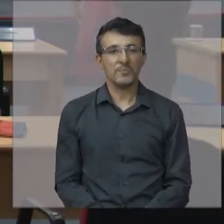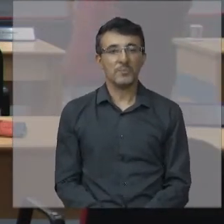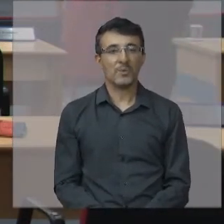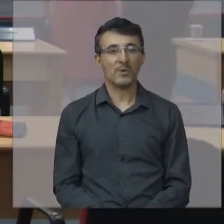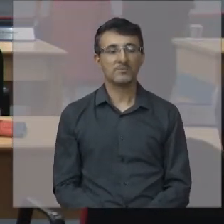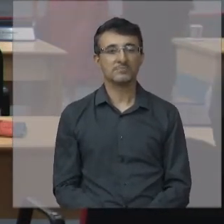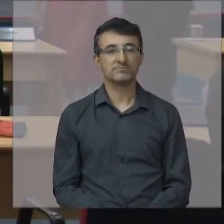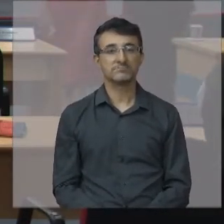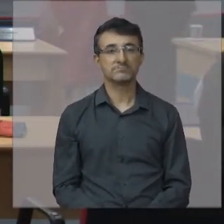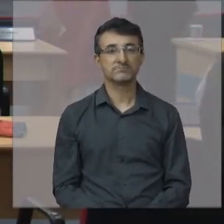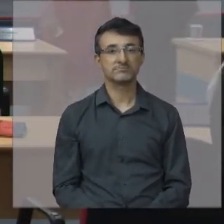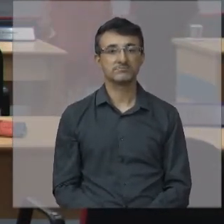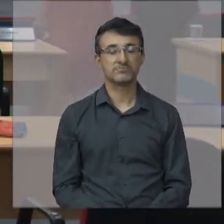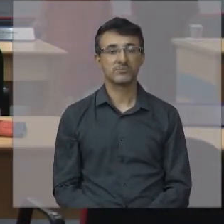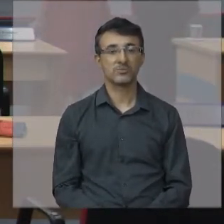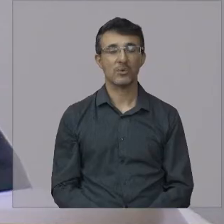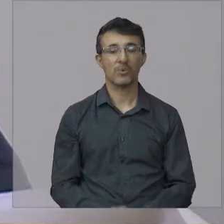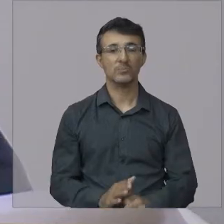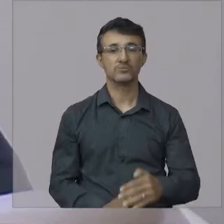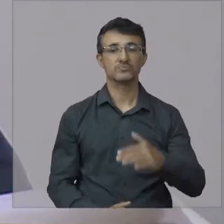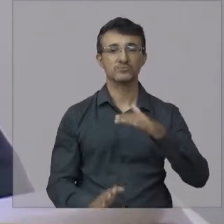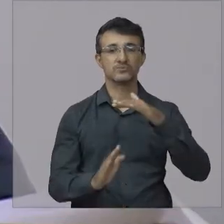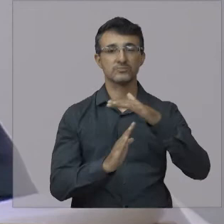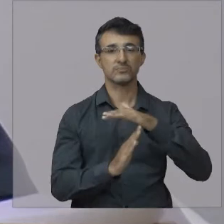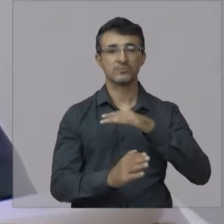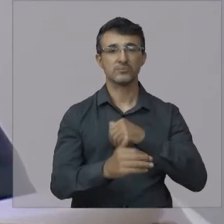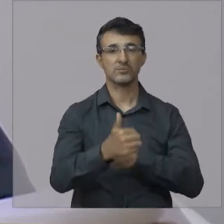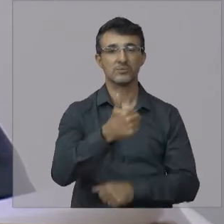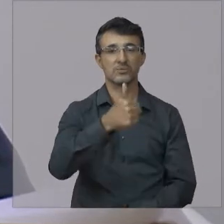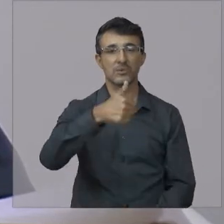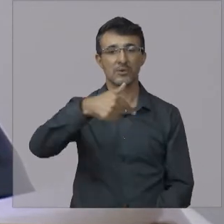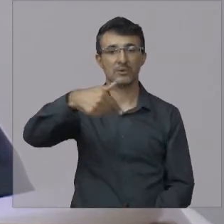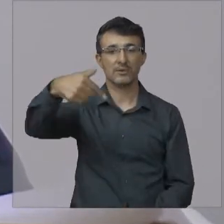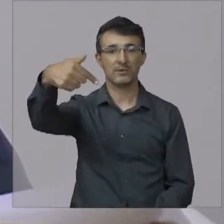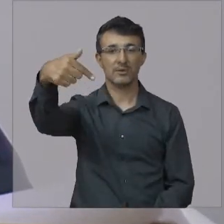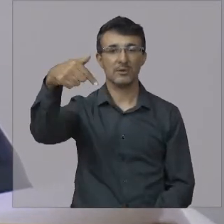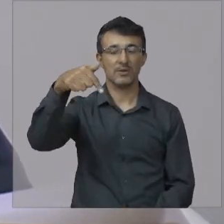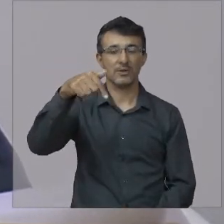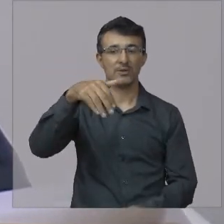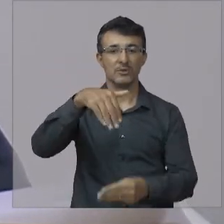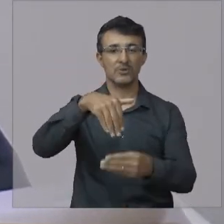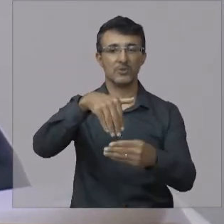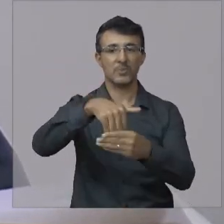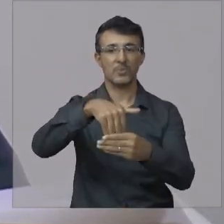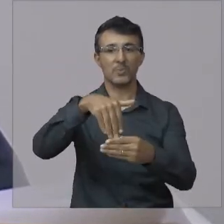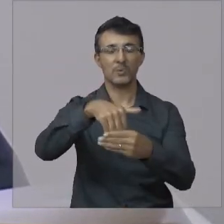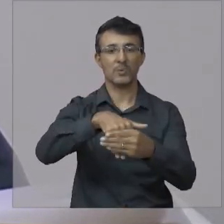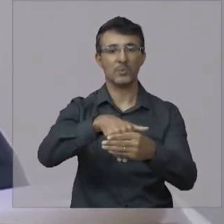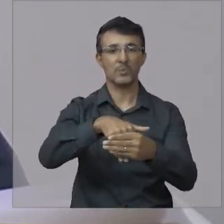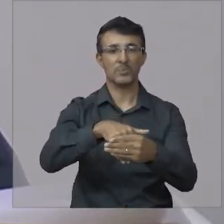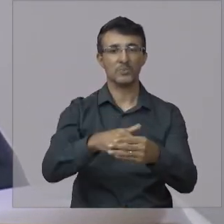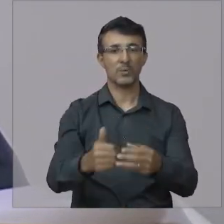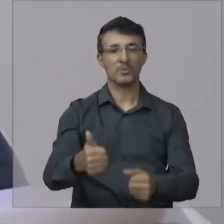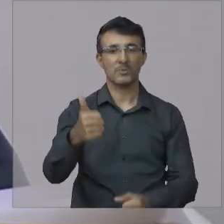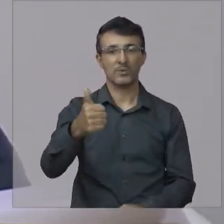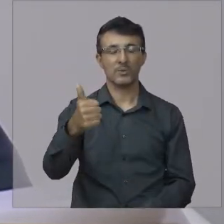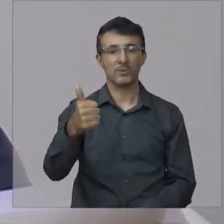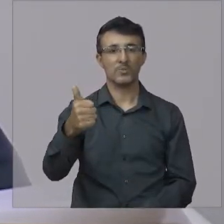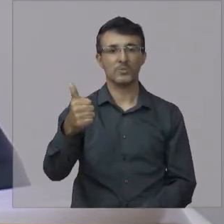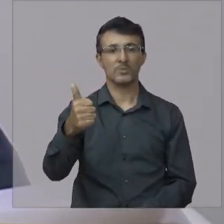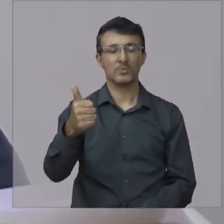com 17 votos a favor, declaramos eleito como primeiro secretário para o